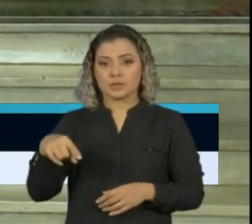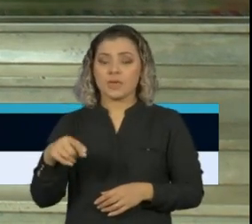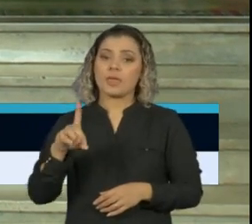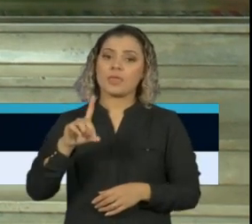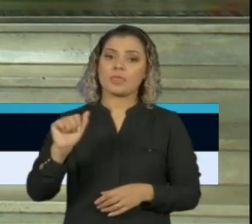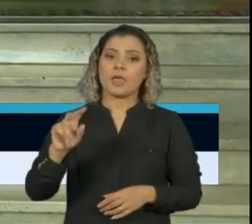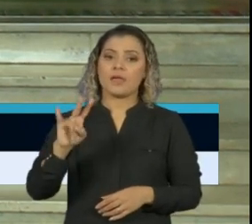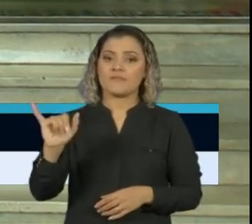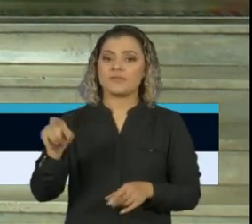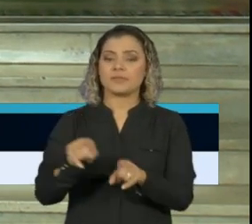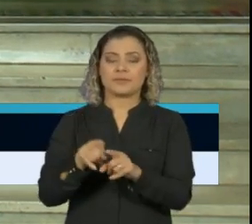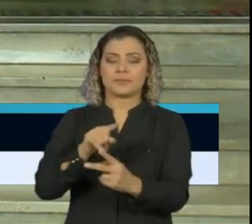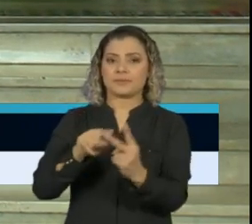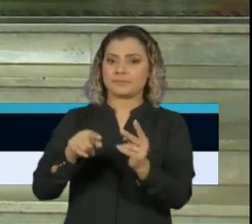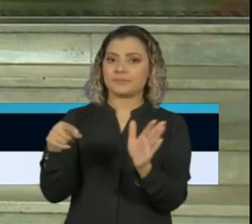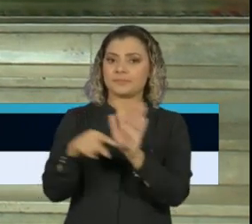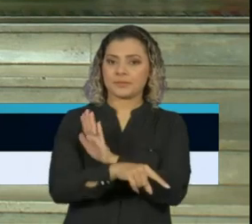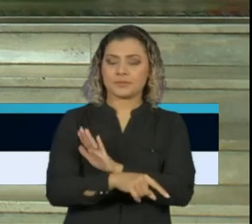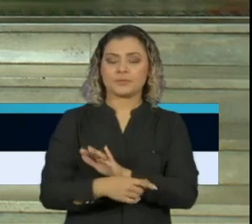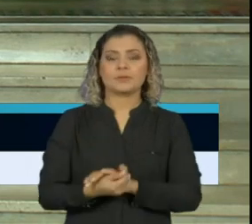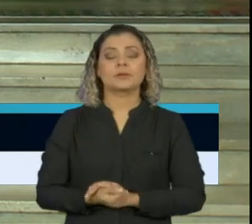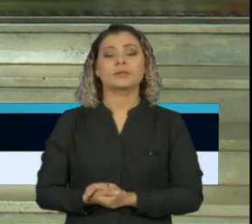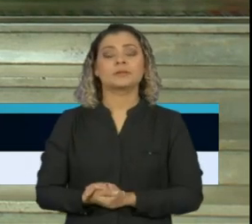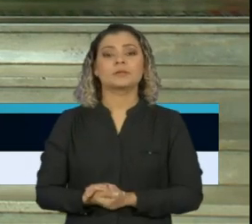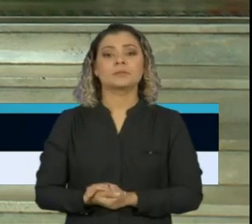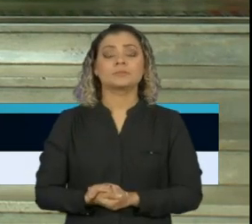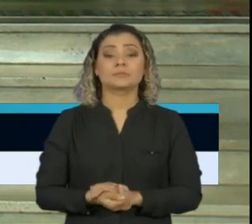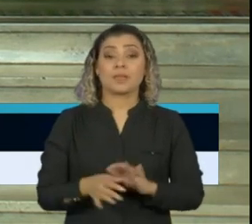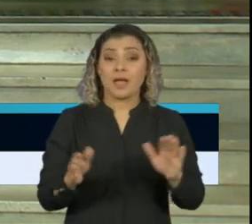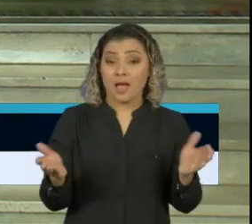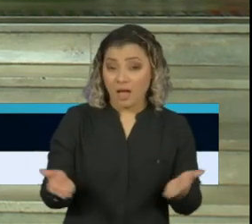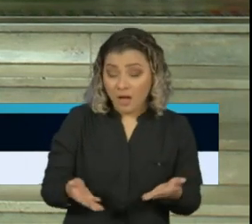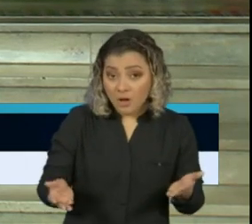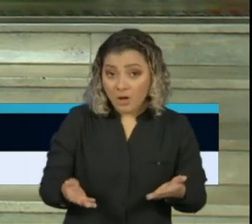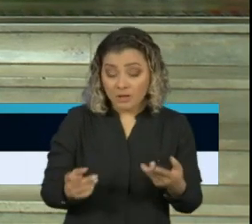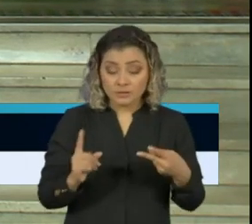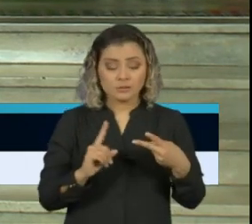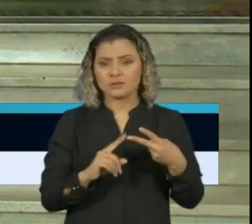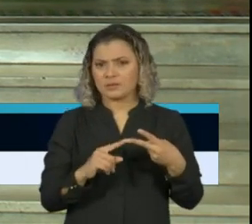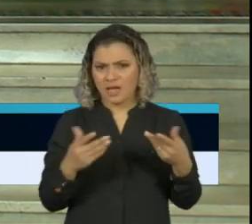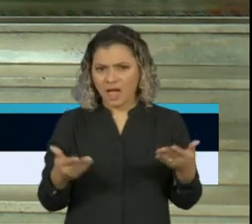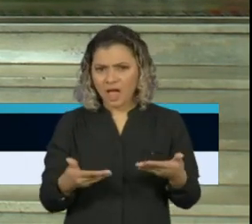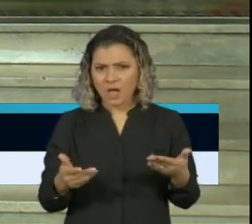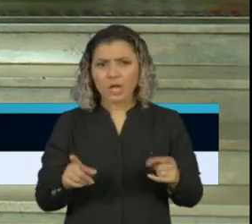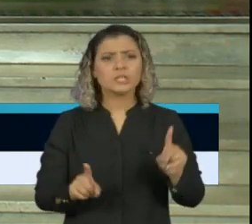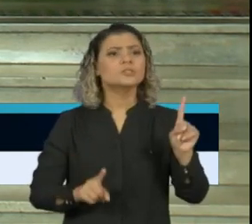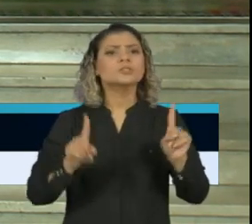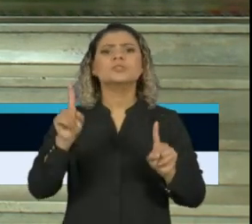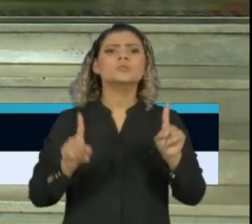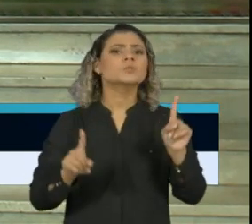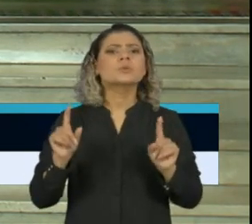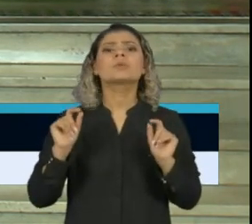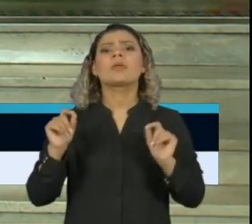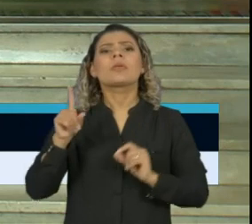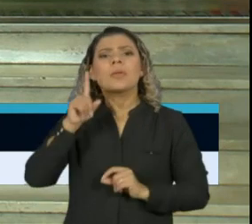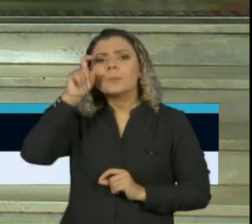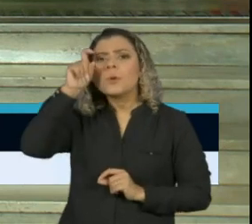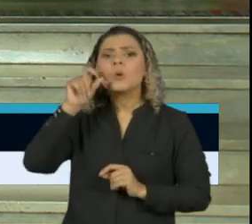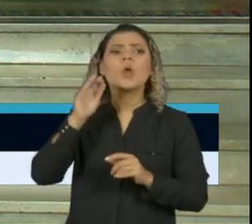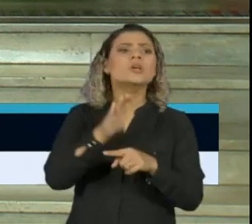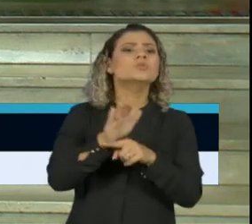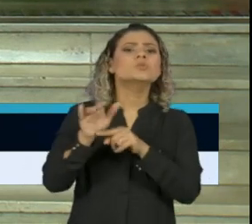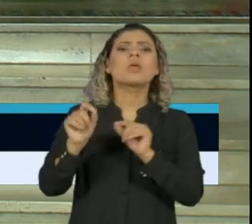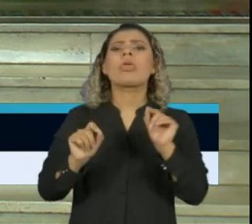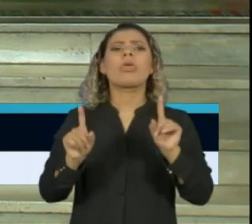Dr. Davi Wipp. Não se trata agora, na segunda questão, de fazer a disputa pelo passe do ministro Sérgio